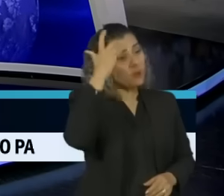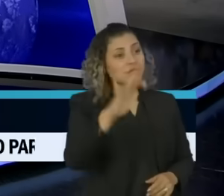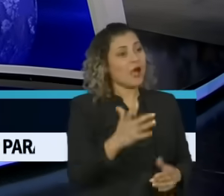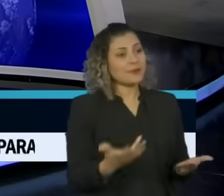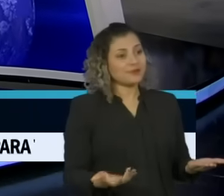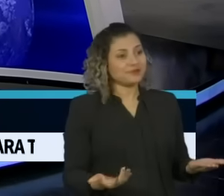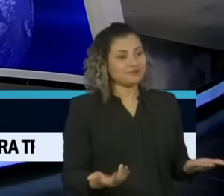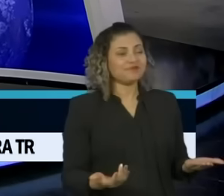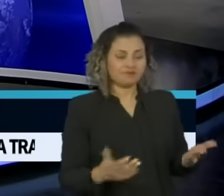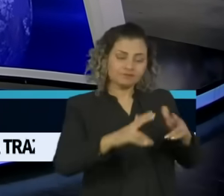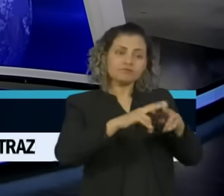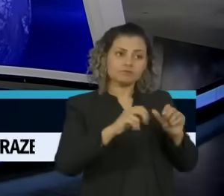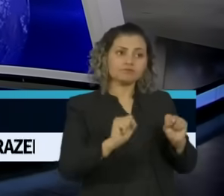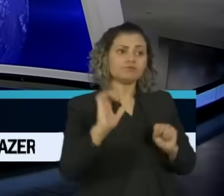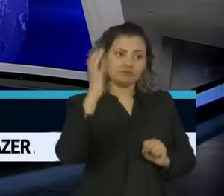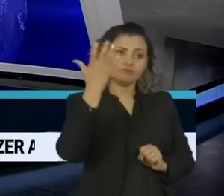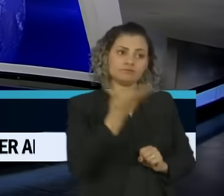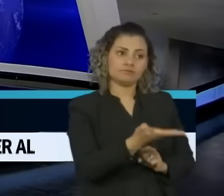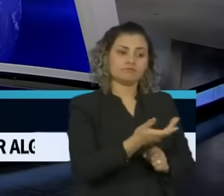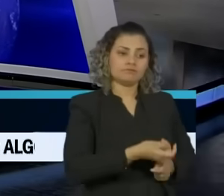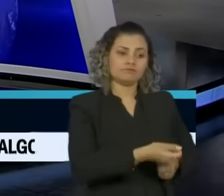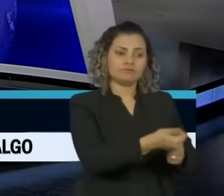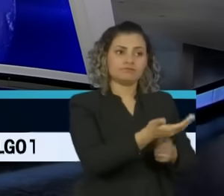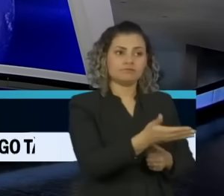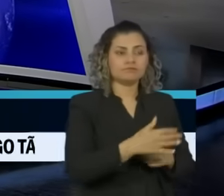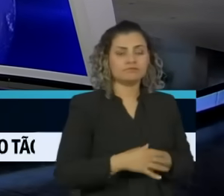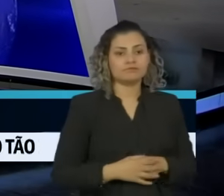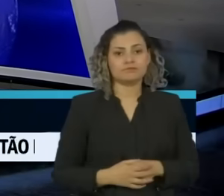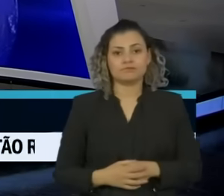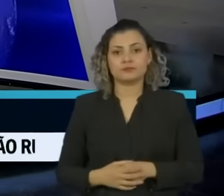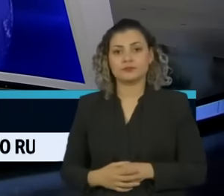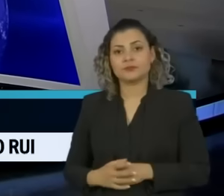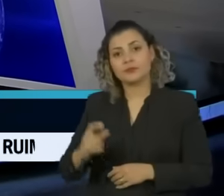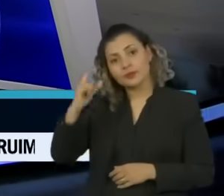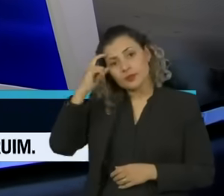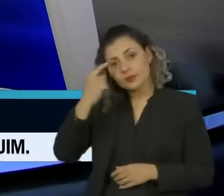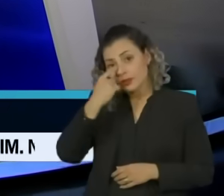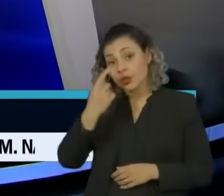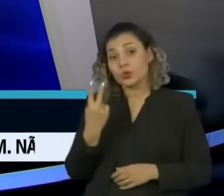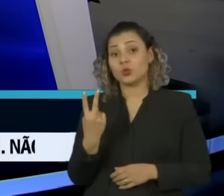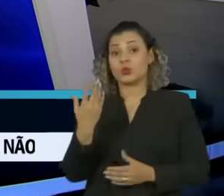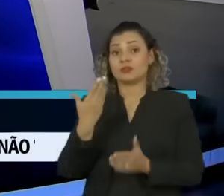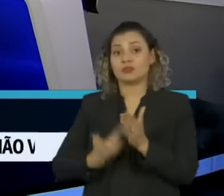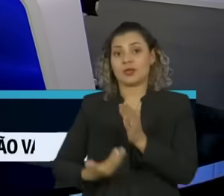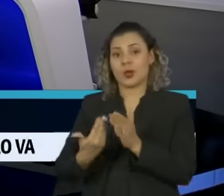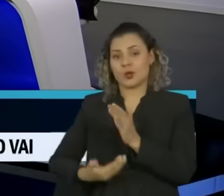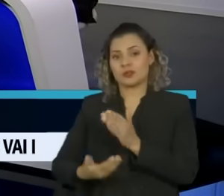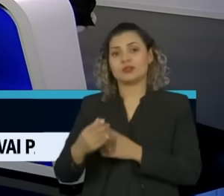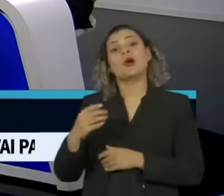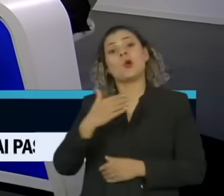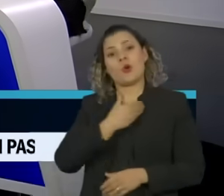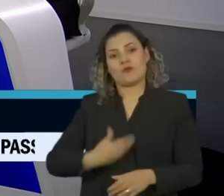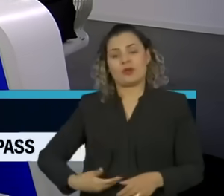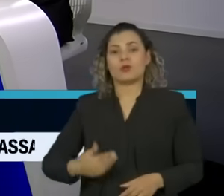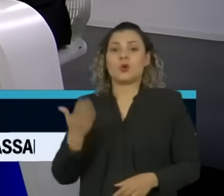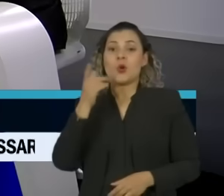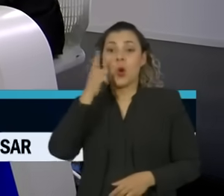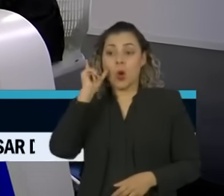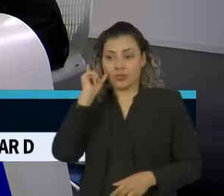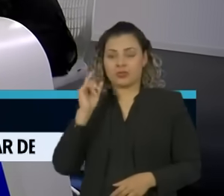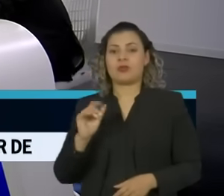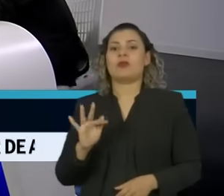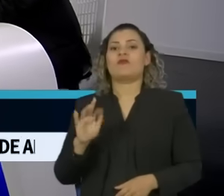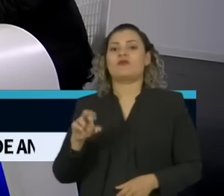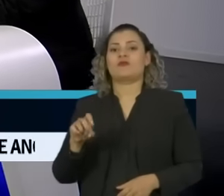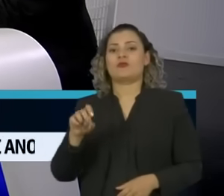sido atribuído a ela esse benefício. Pondé, 2 derrotas para o governo em 2 dias. Ontem o Fundeb, hoje a lei Aldir Blanc. O